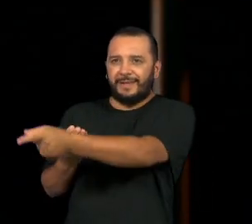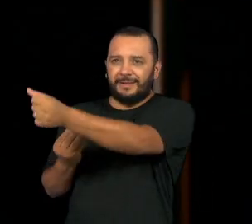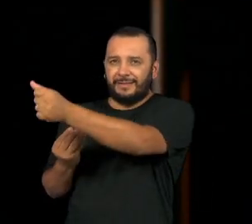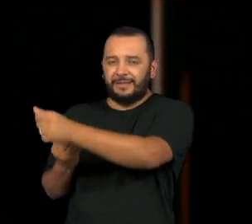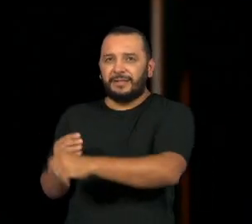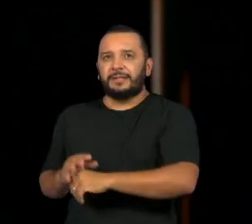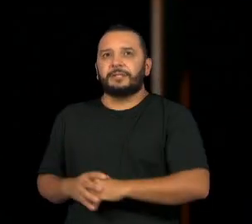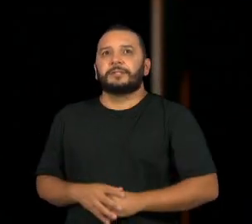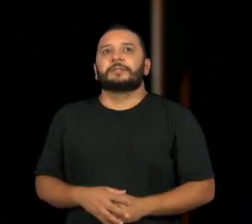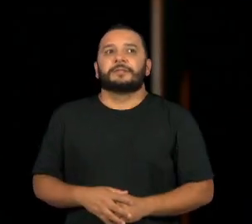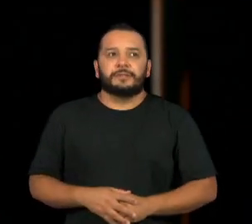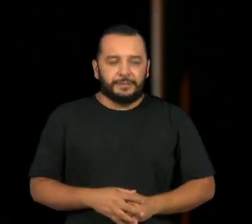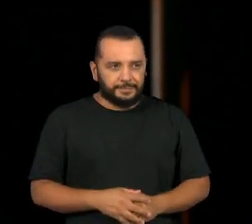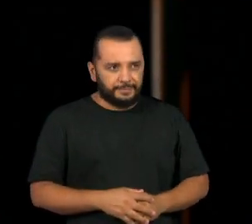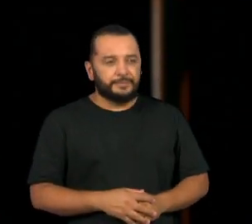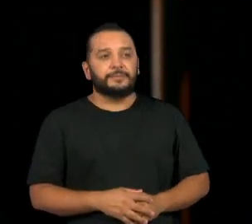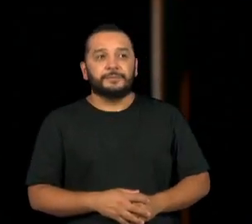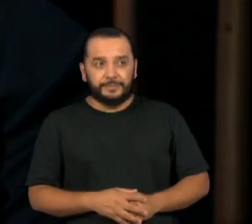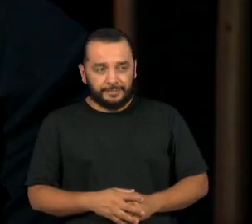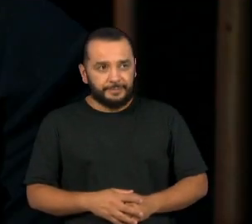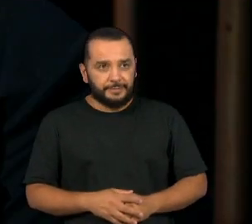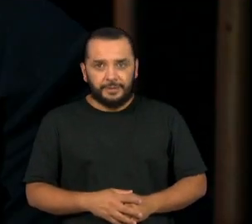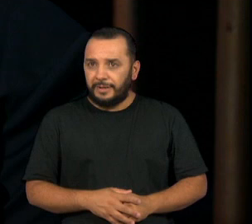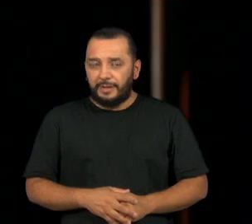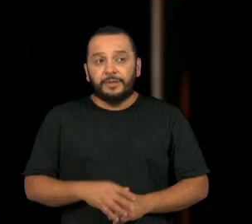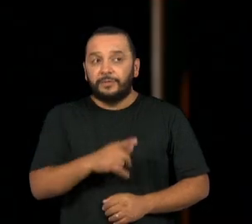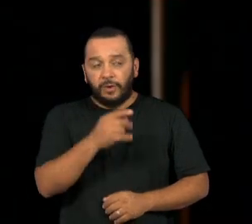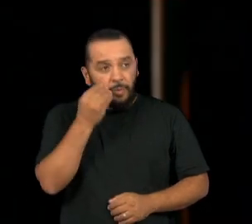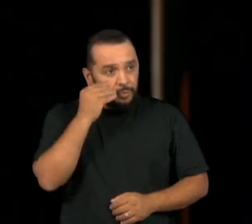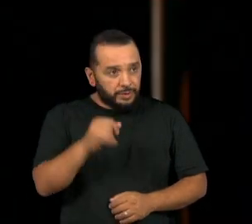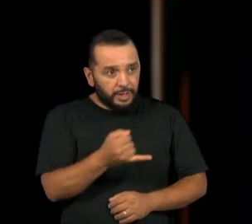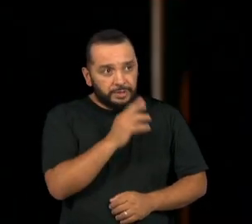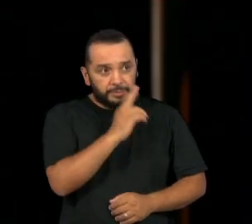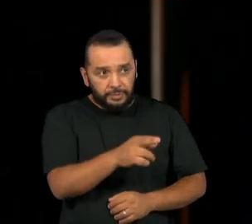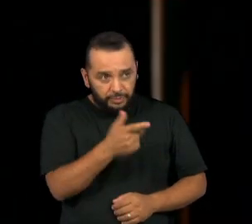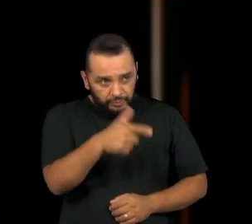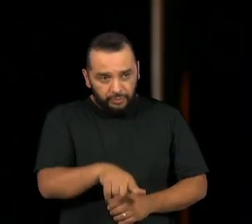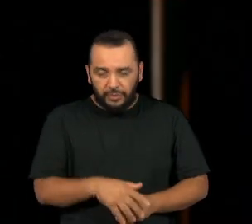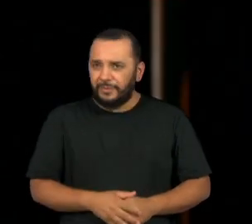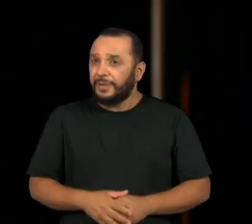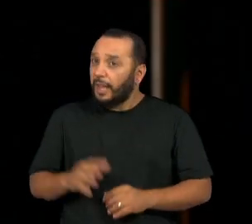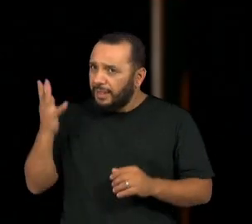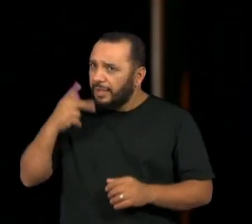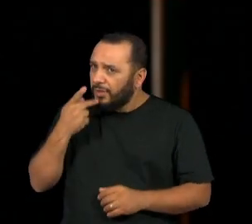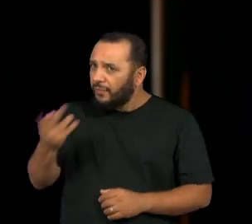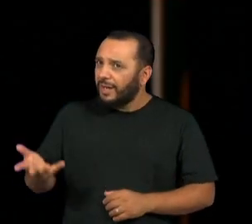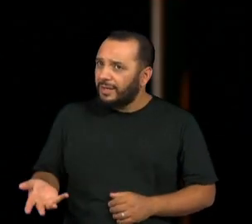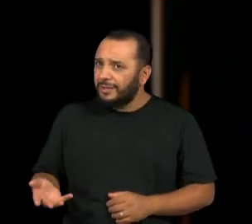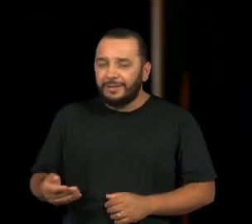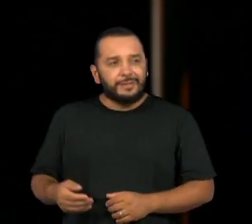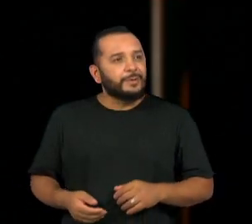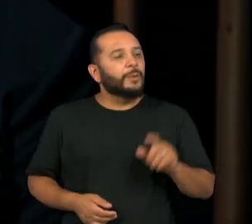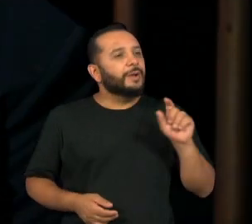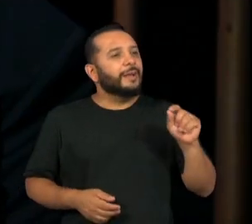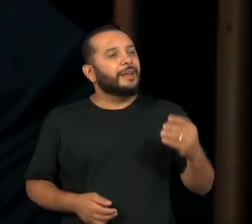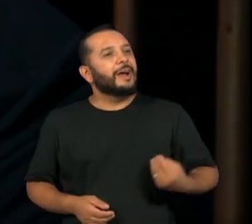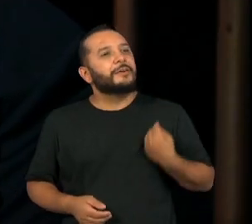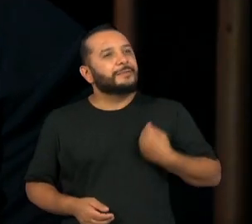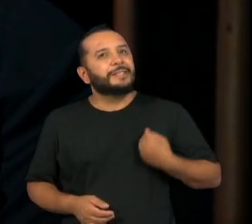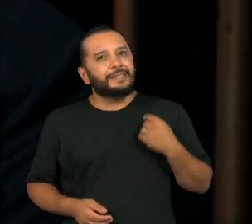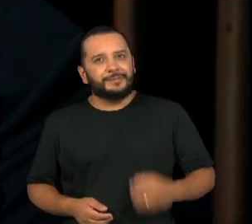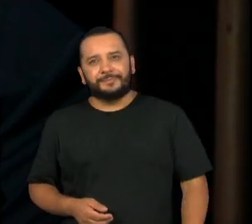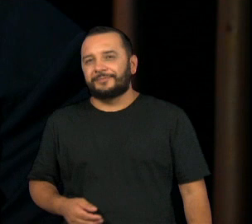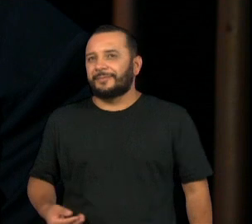Você vai ter mais uma chance. Não gostou? É lindo o que eu falei. O que é a vida, André Bujanra? A